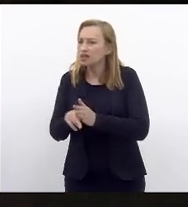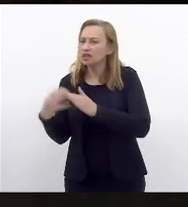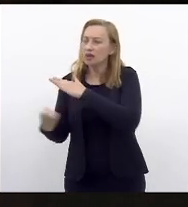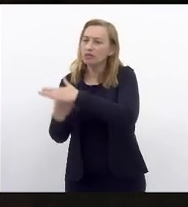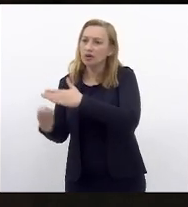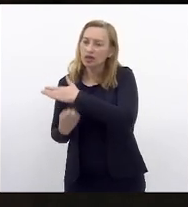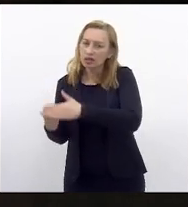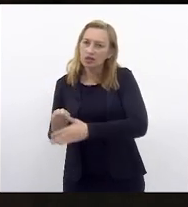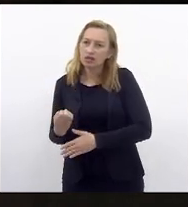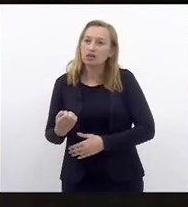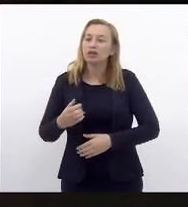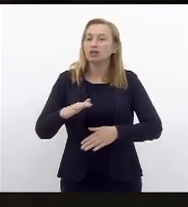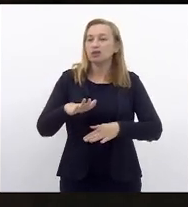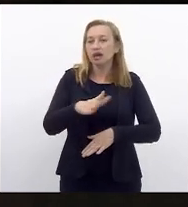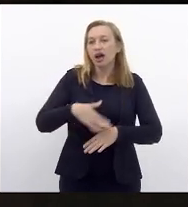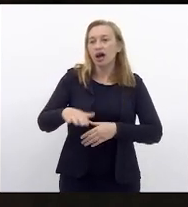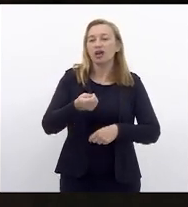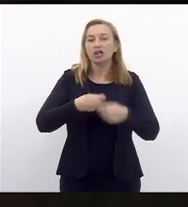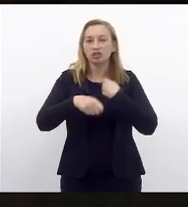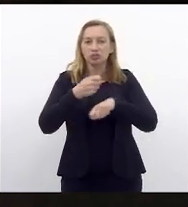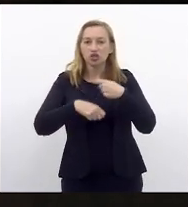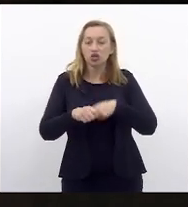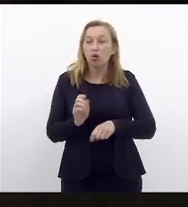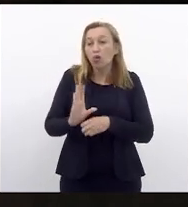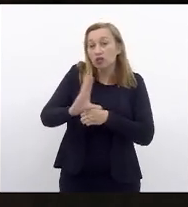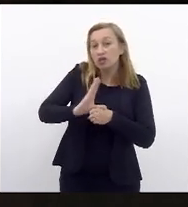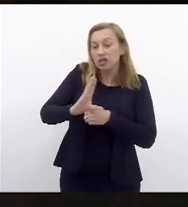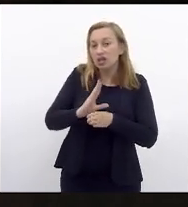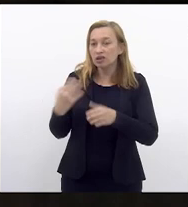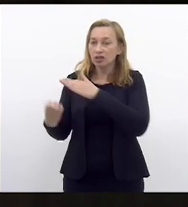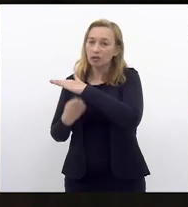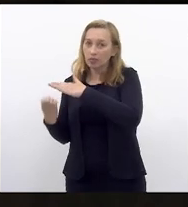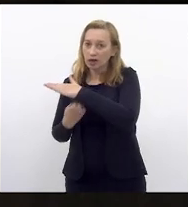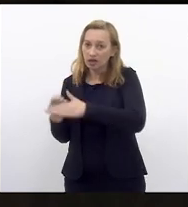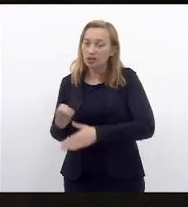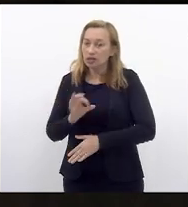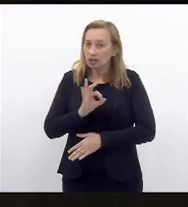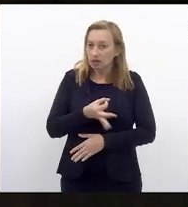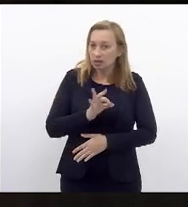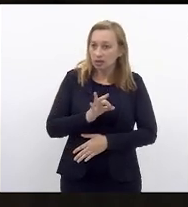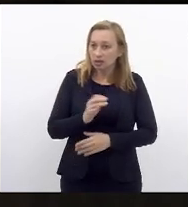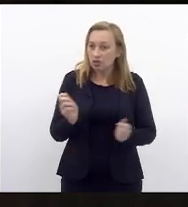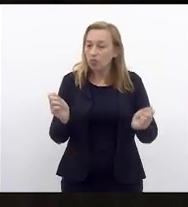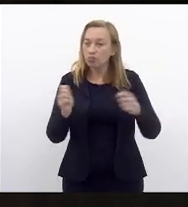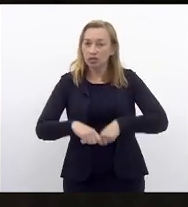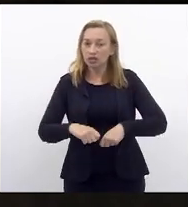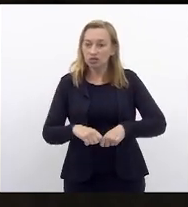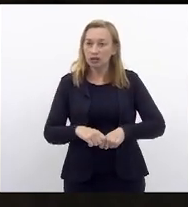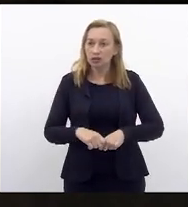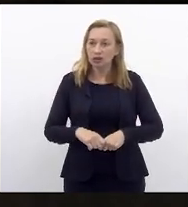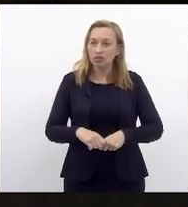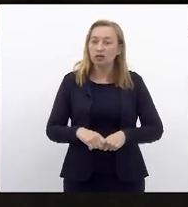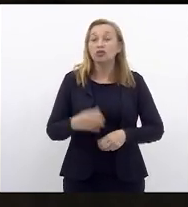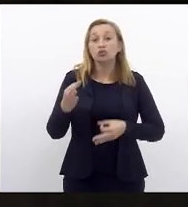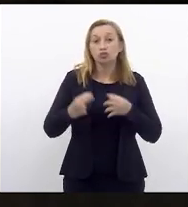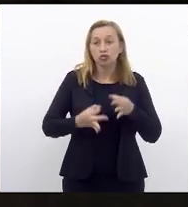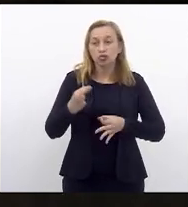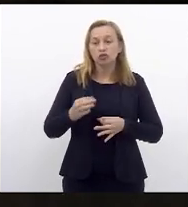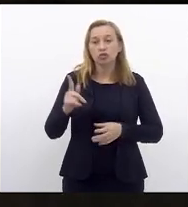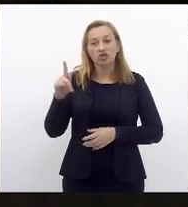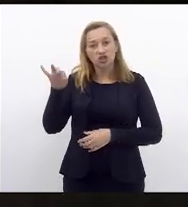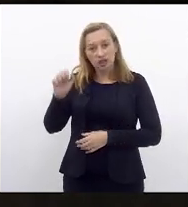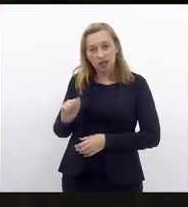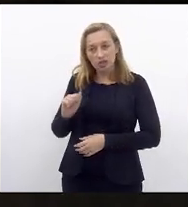de dirigente administrador ou conselheiro de empresa submetida efetiva ou potencialmente à jurisdição da